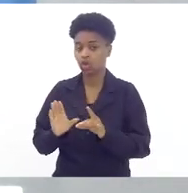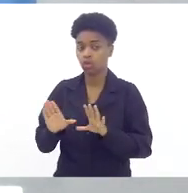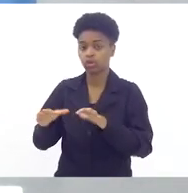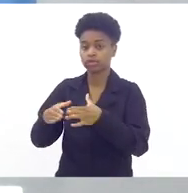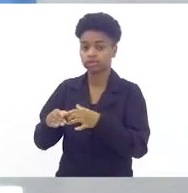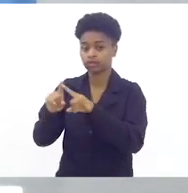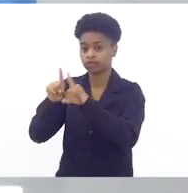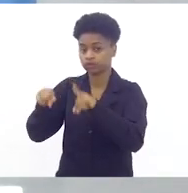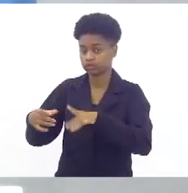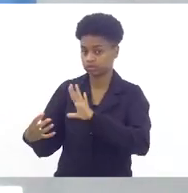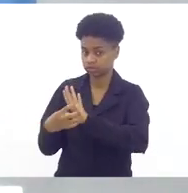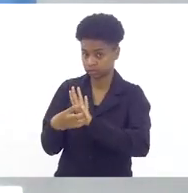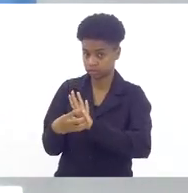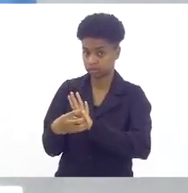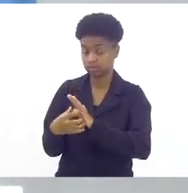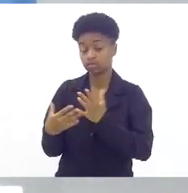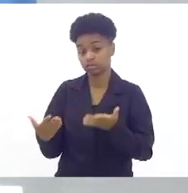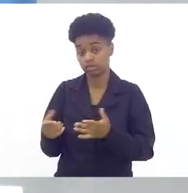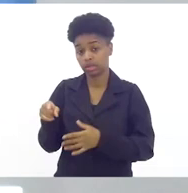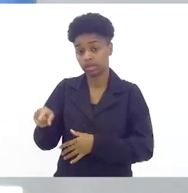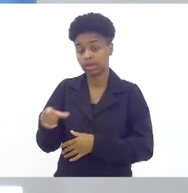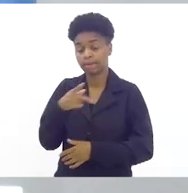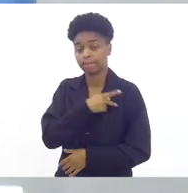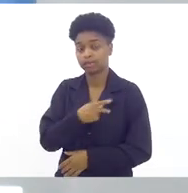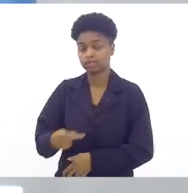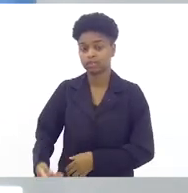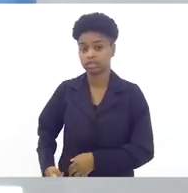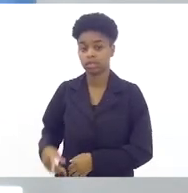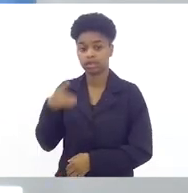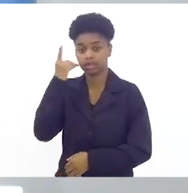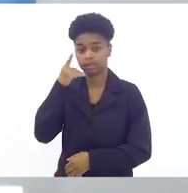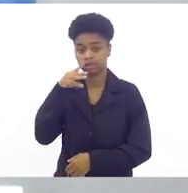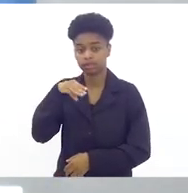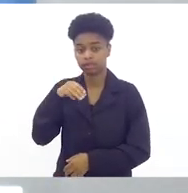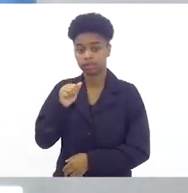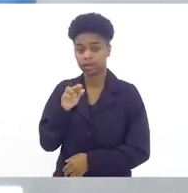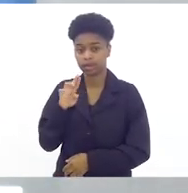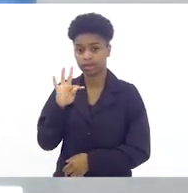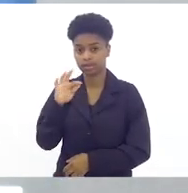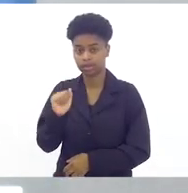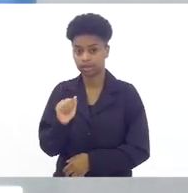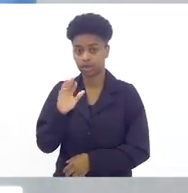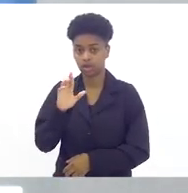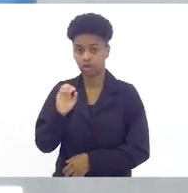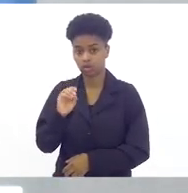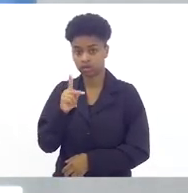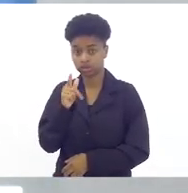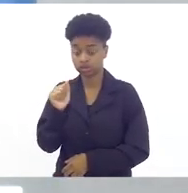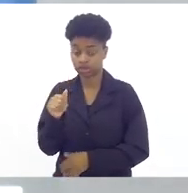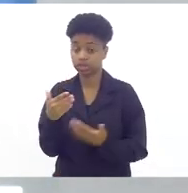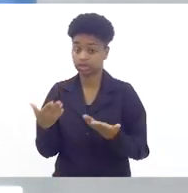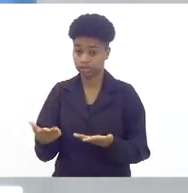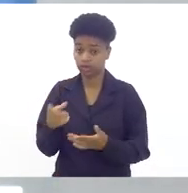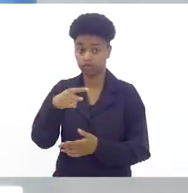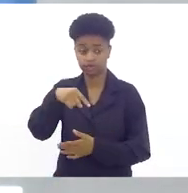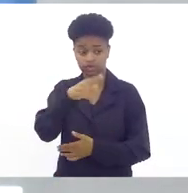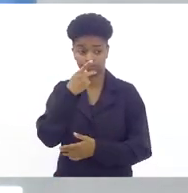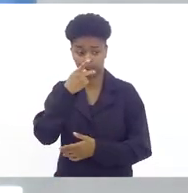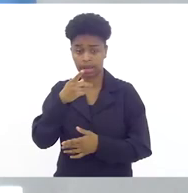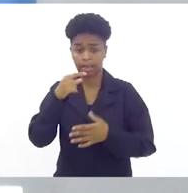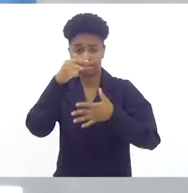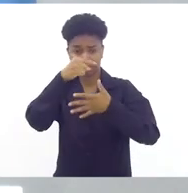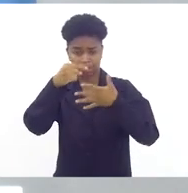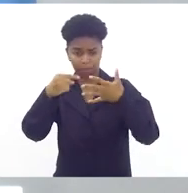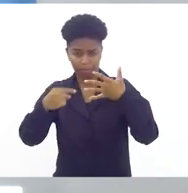essa comissão de servidores públicos é presidida pela deputada Marta Rocha e essas reivindicações né Eh